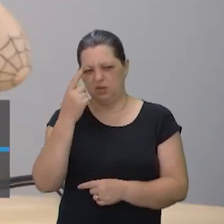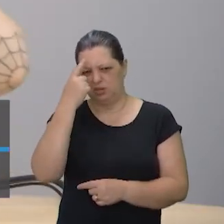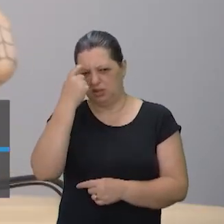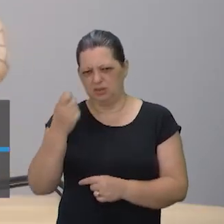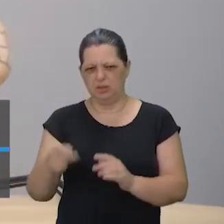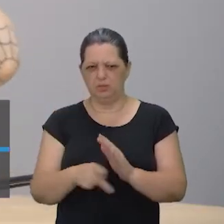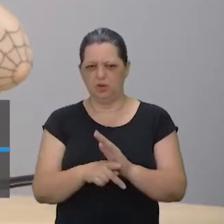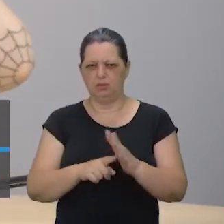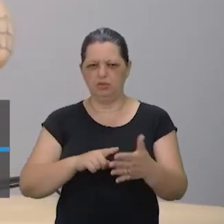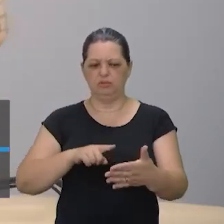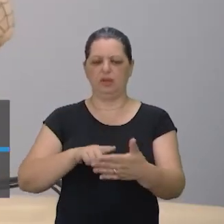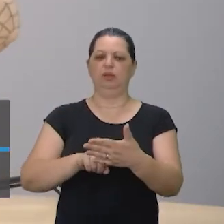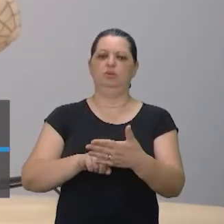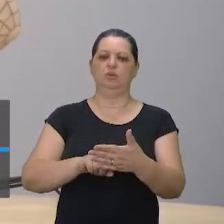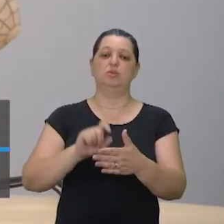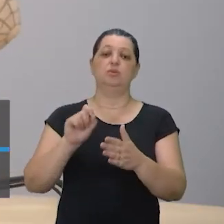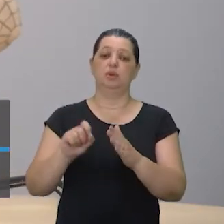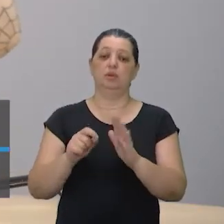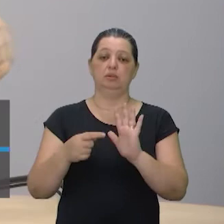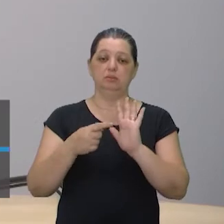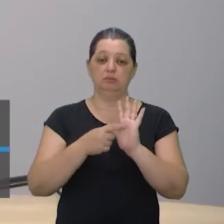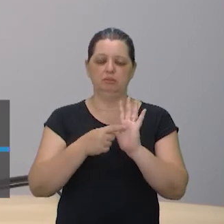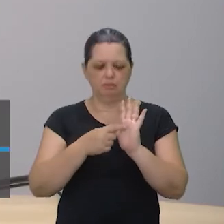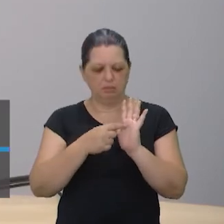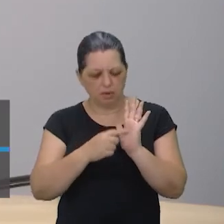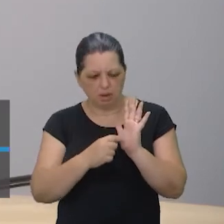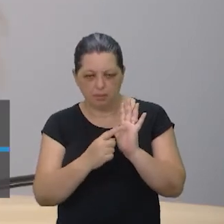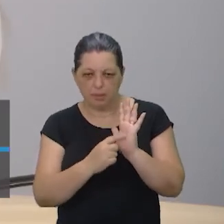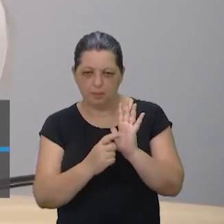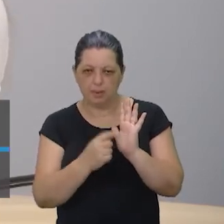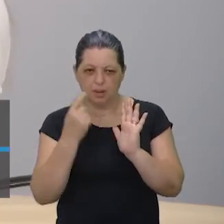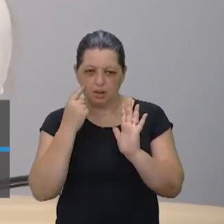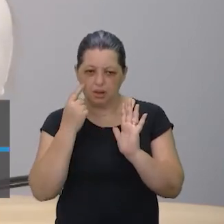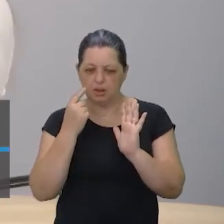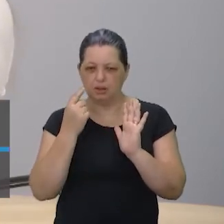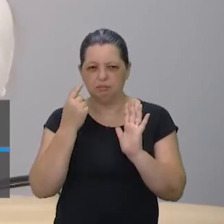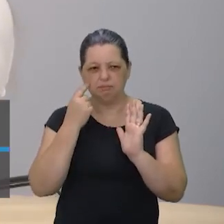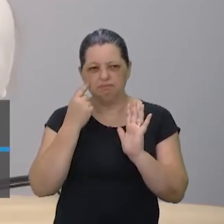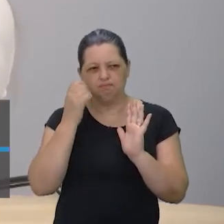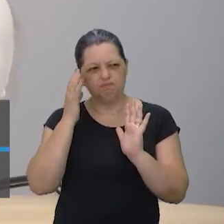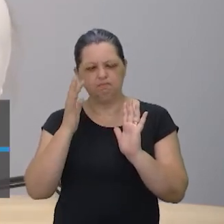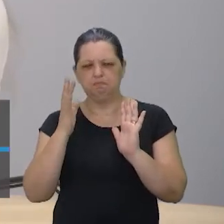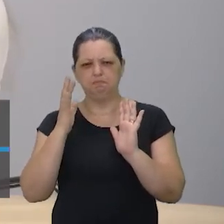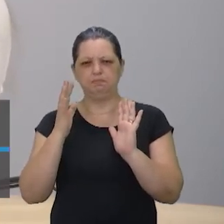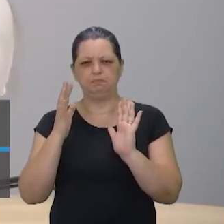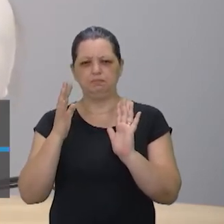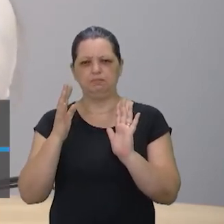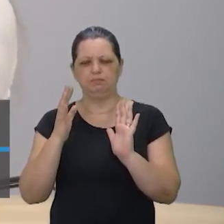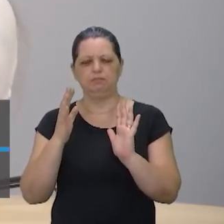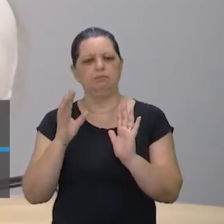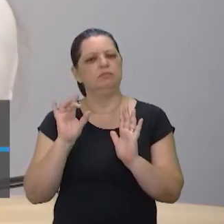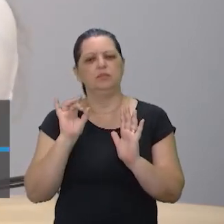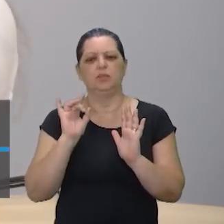na denúncia, é levar a gente a pensar sobre isso, mas talvez não de uma perspectiva também